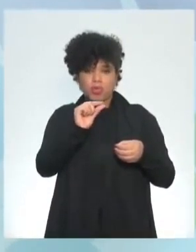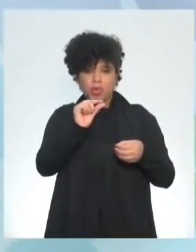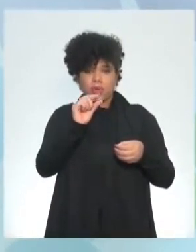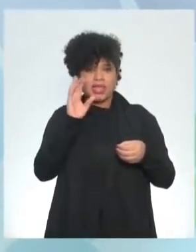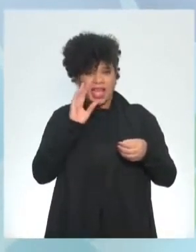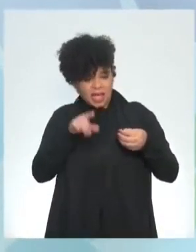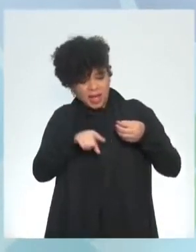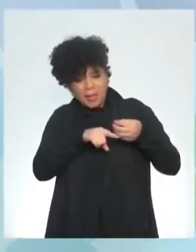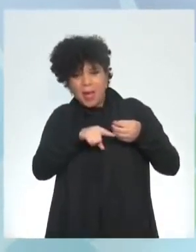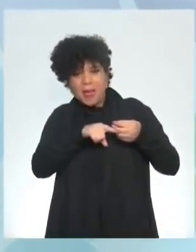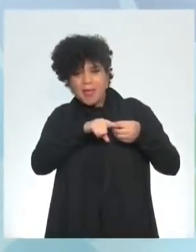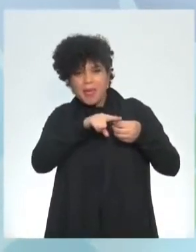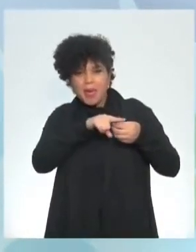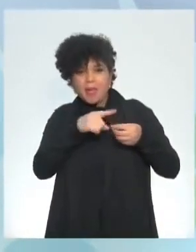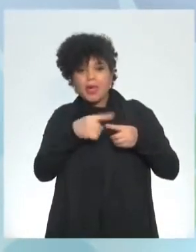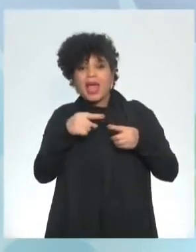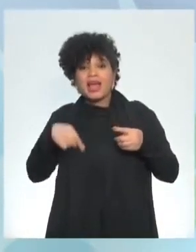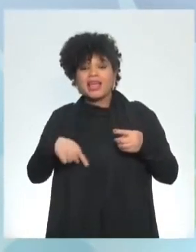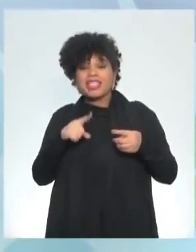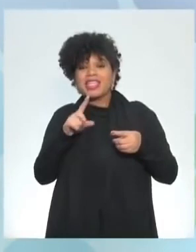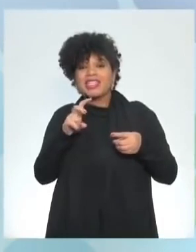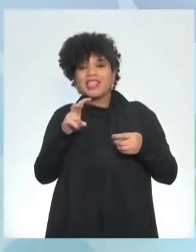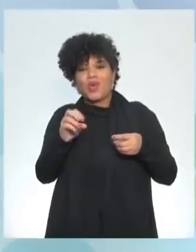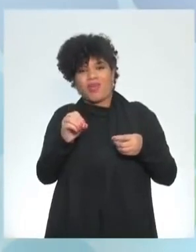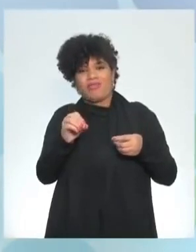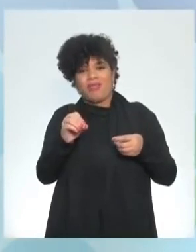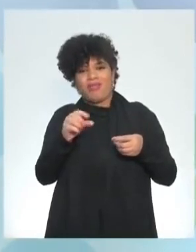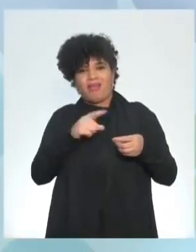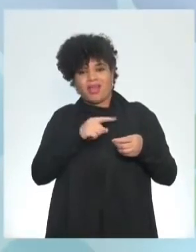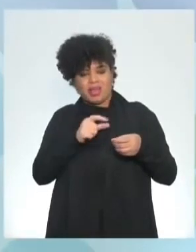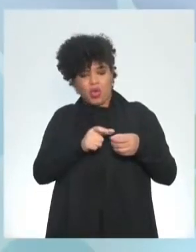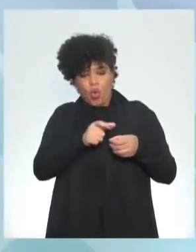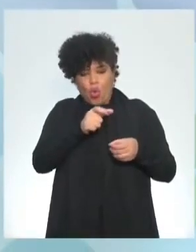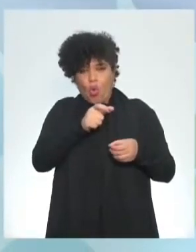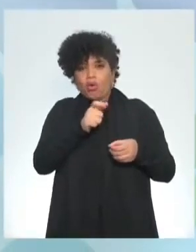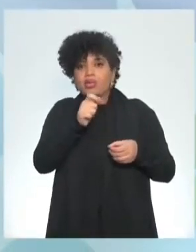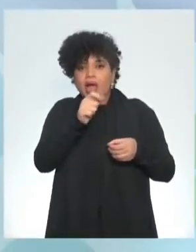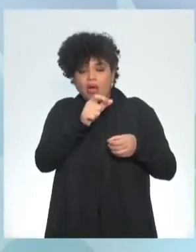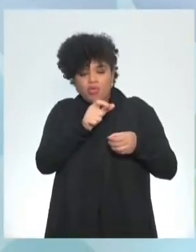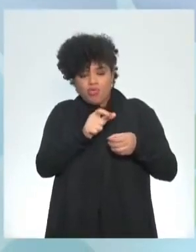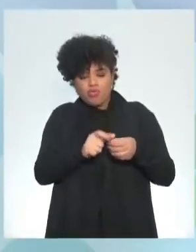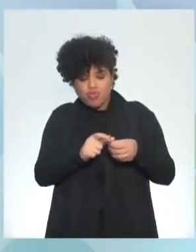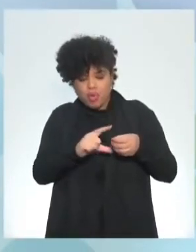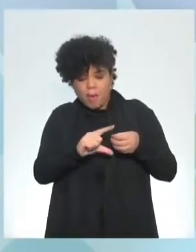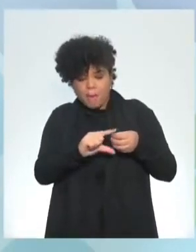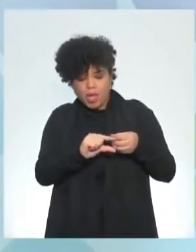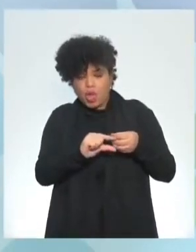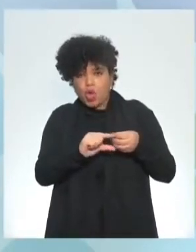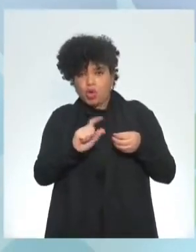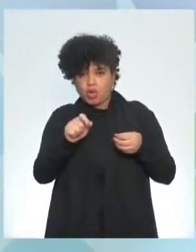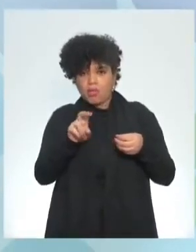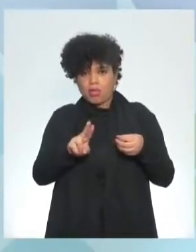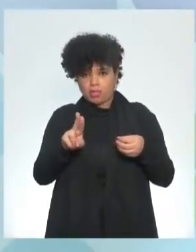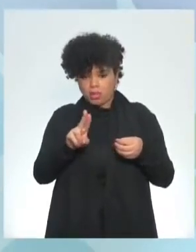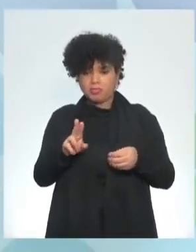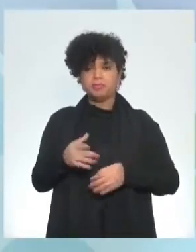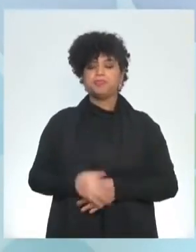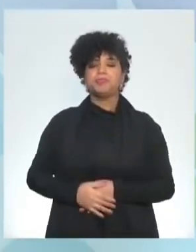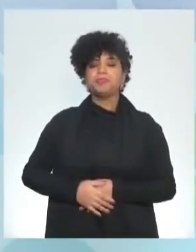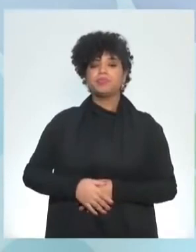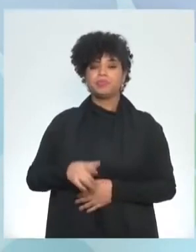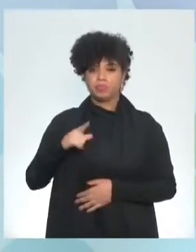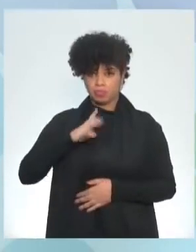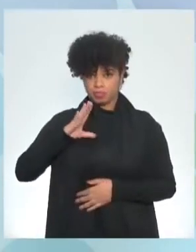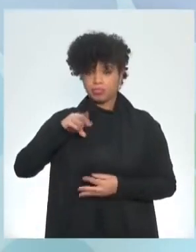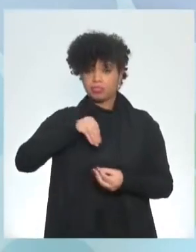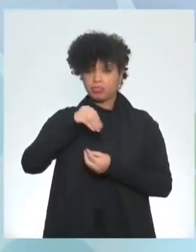mais baixa, que o nosso é 150 ml. Então, depende do que você vai ter de material aí. Então, aqui já tenho